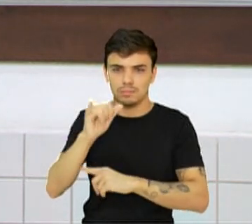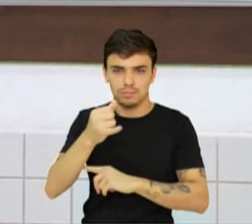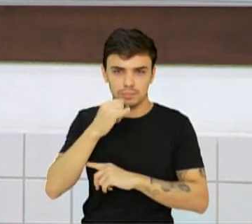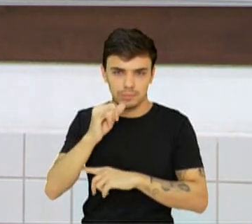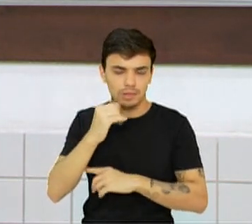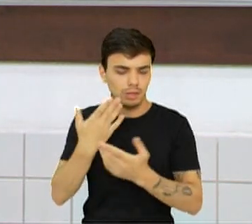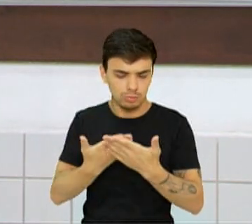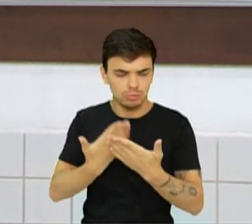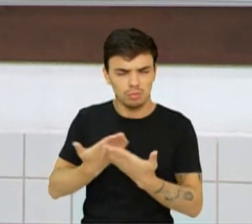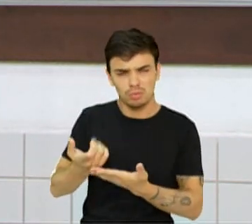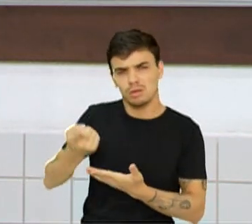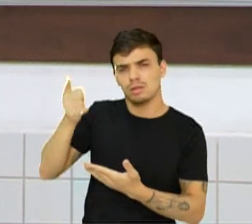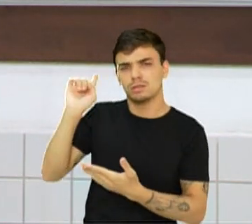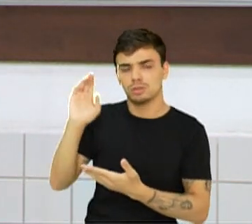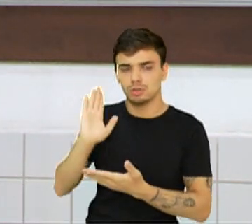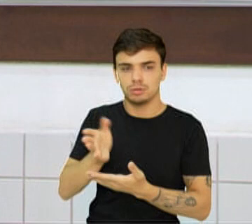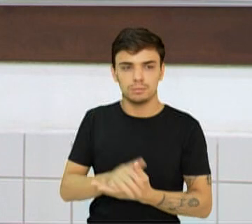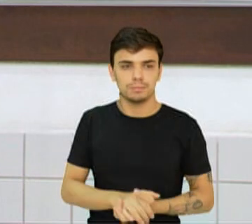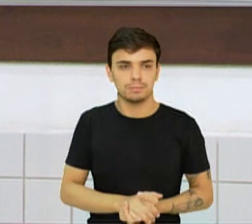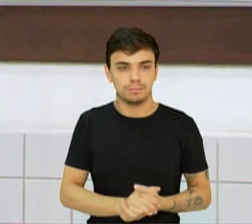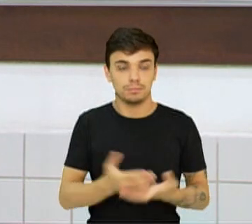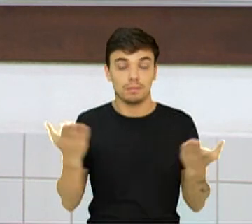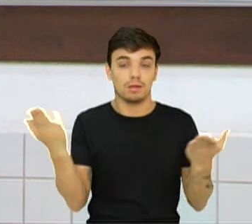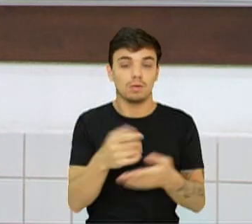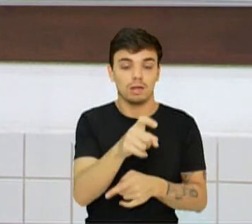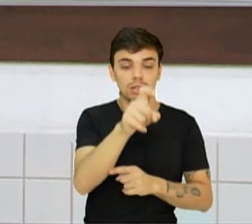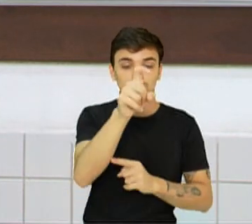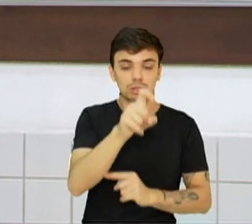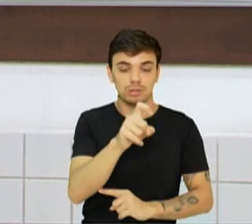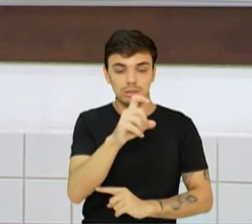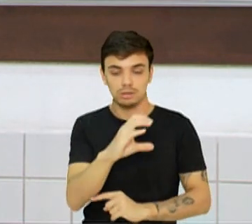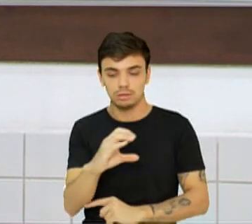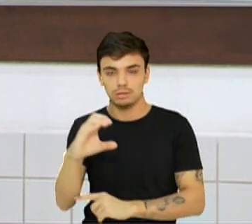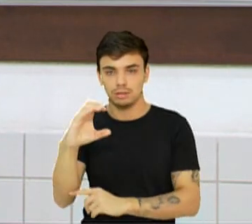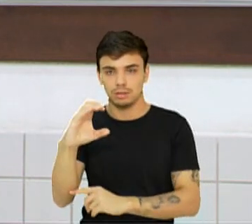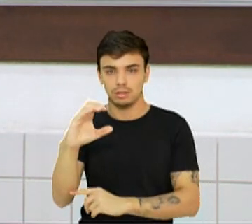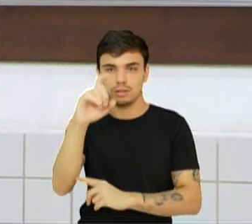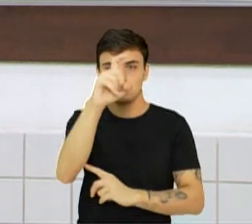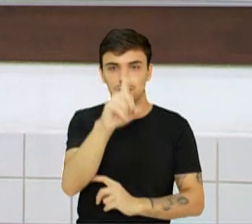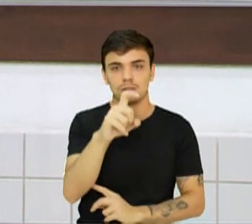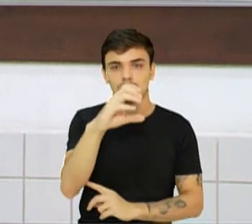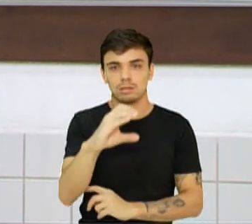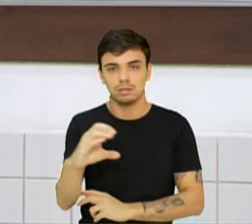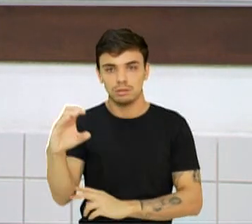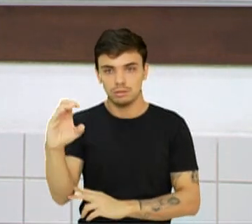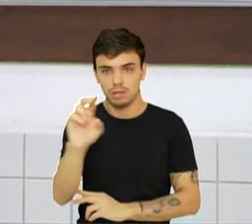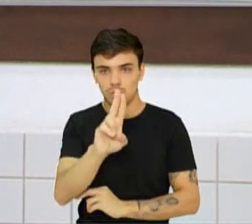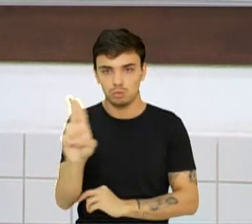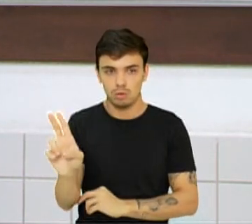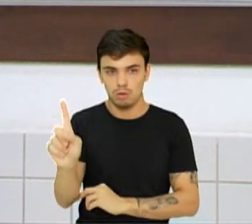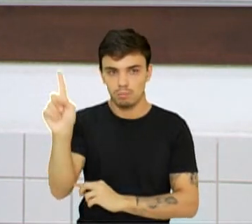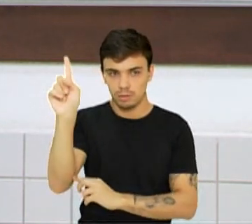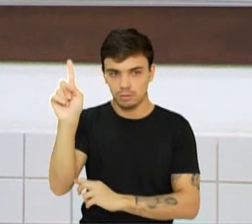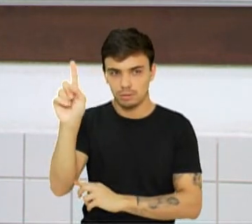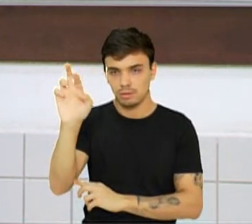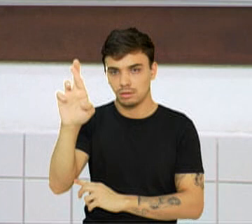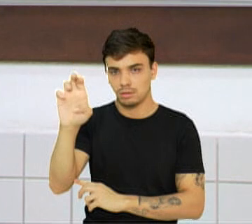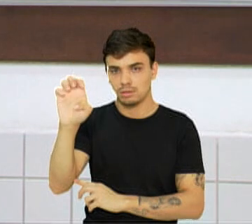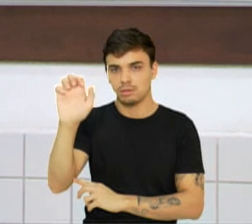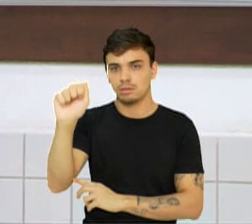Então, agora nós temos o XC. Essa resistência do capacitor é chamada XC, é a